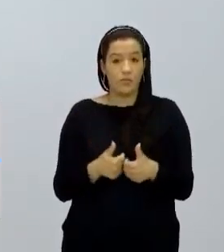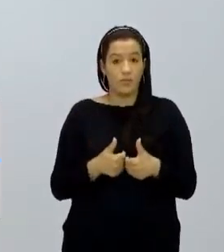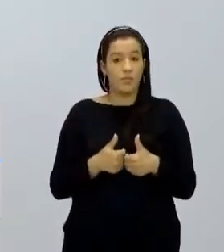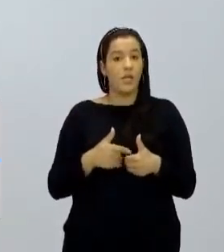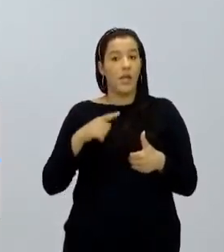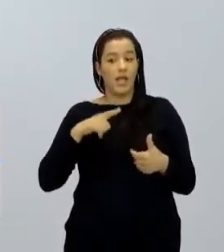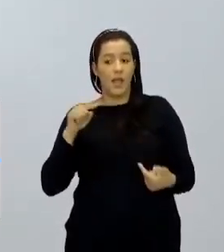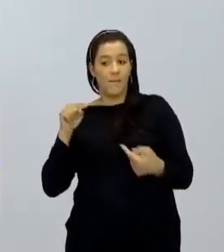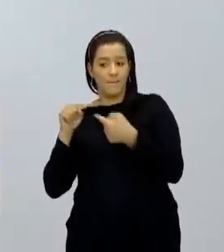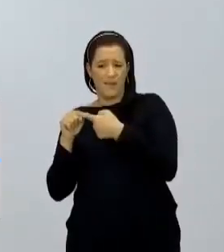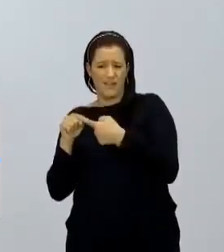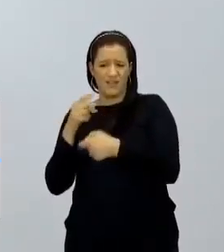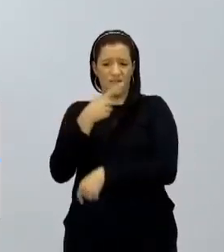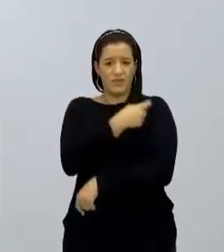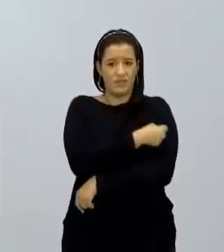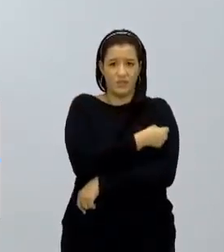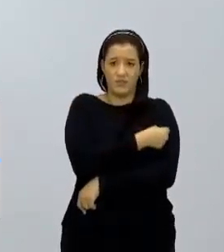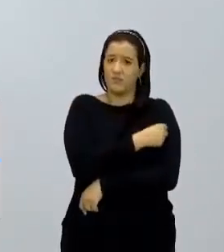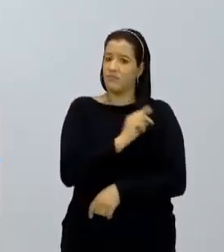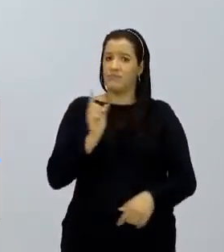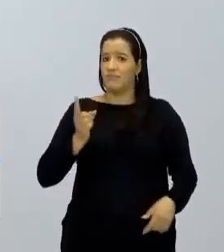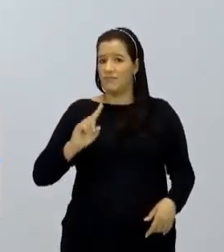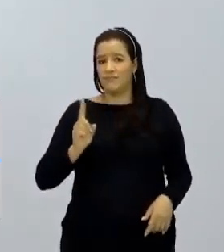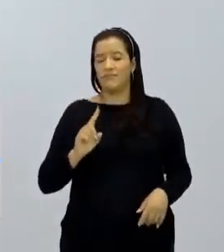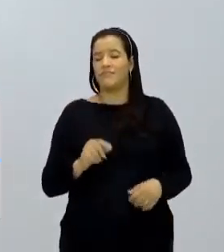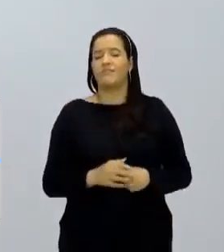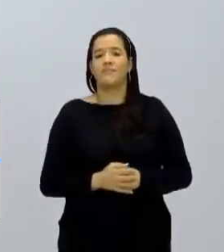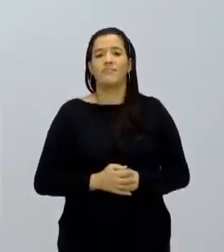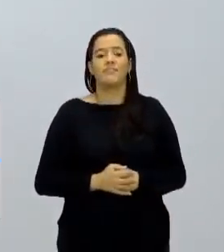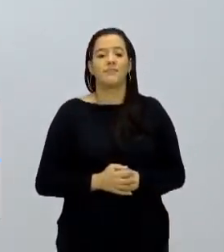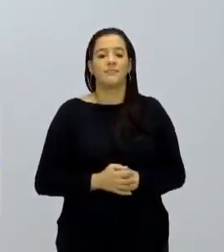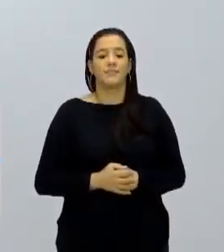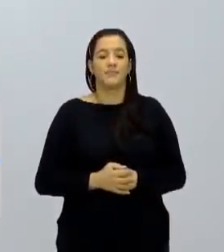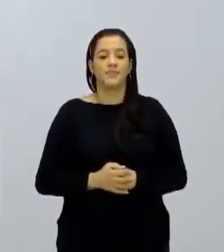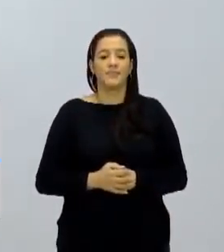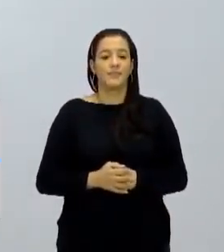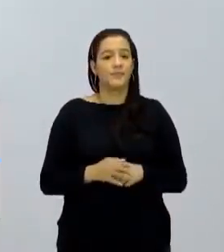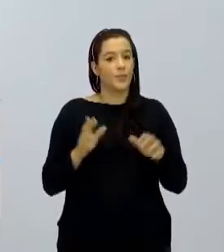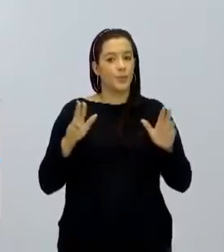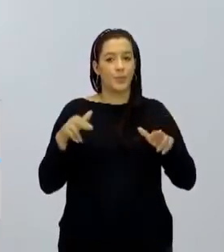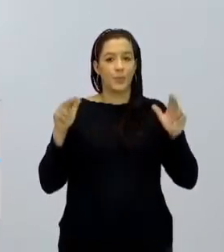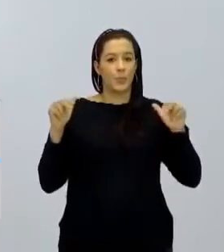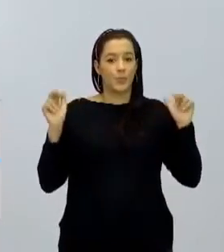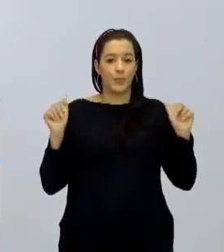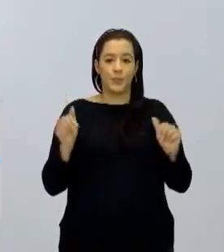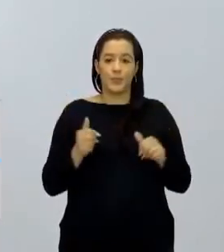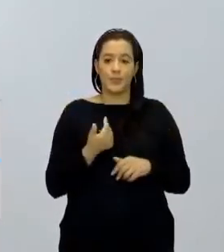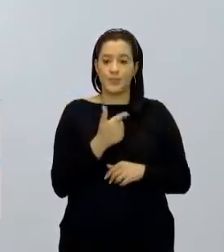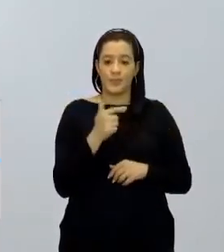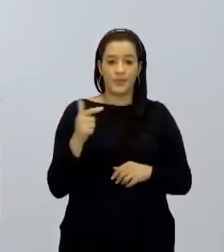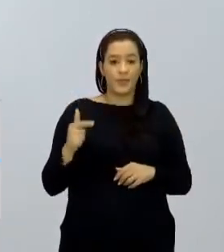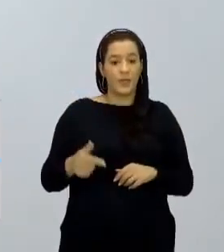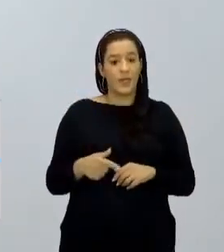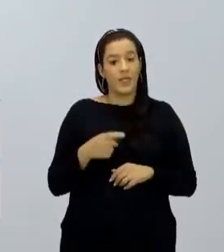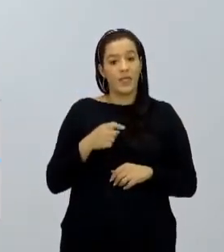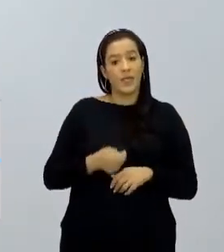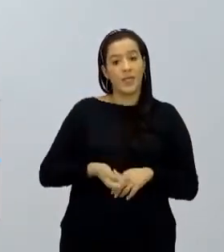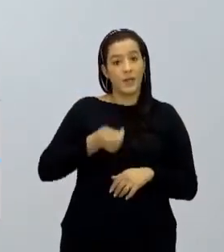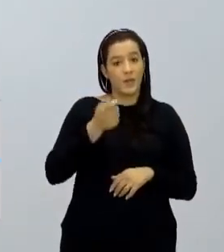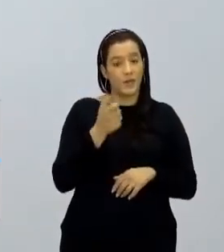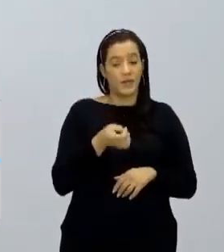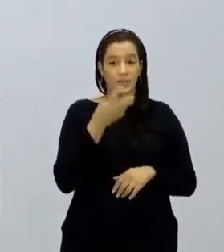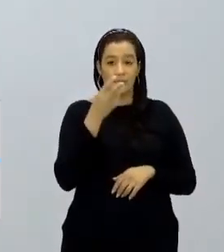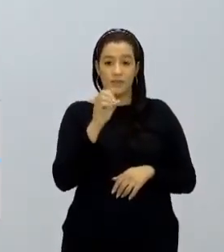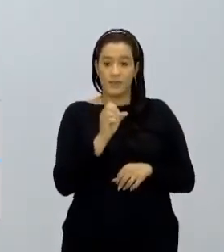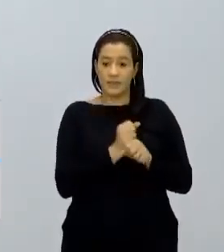alguma relação com qualquer tipo de vacina, tá bom? Muito bem, não existe, tá? E já olha que essa história já tem quase 30 anos e ainda tem